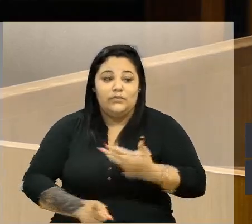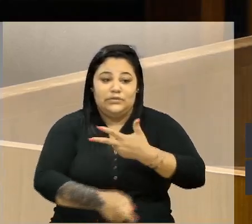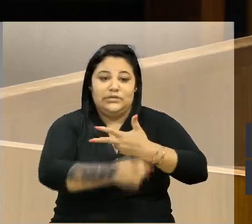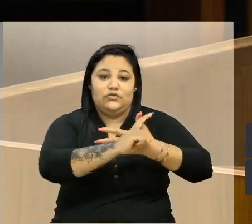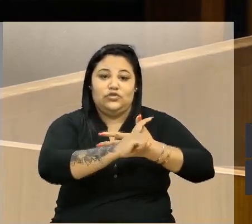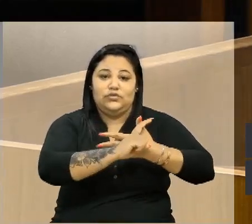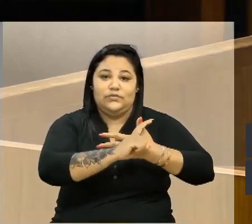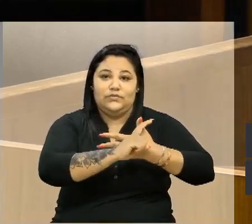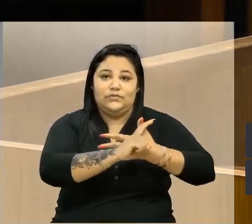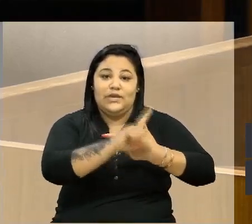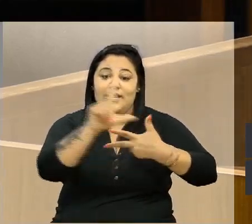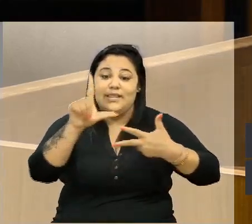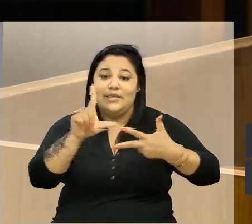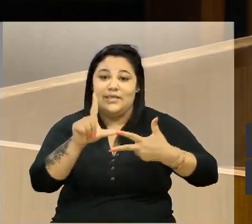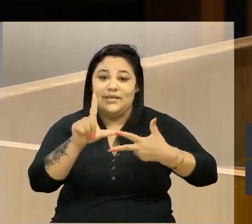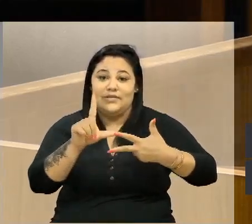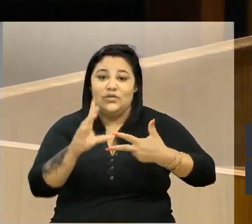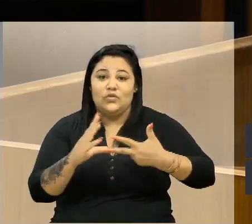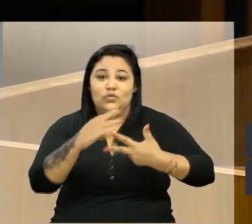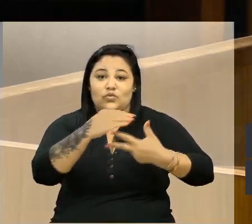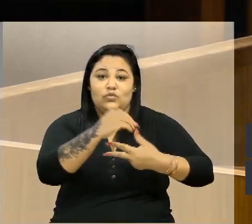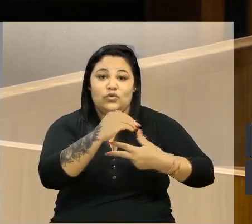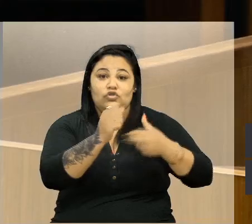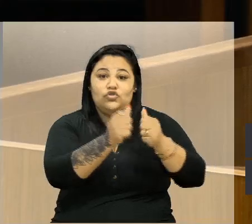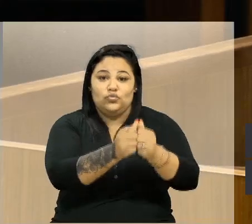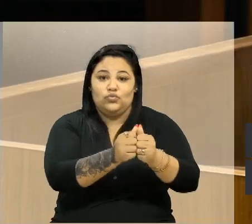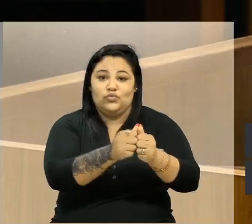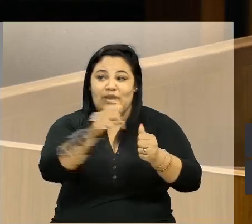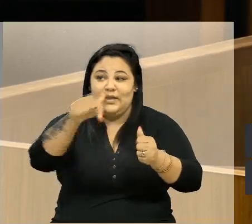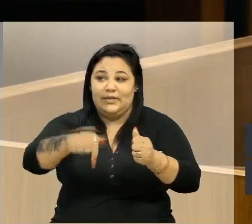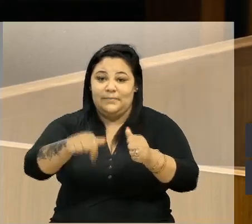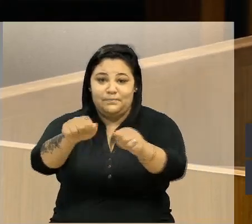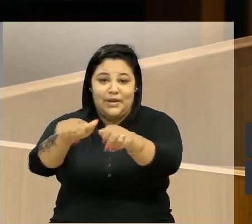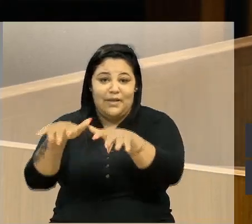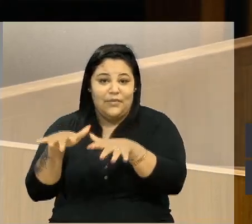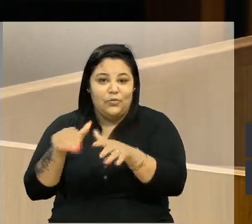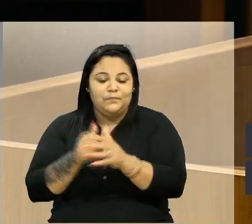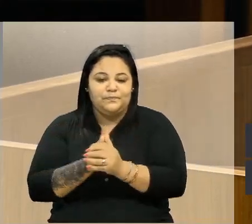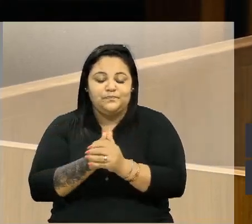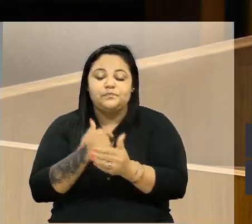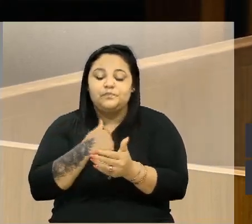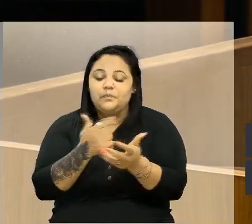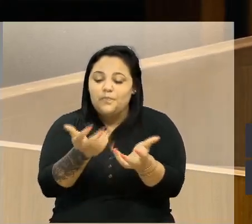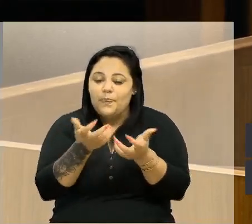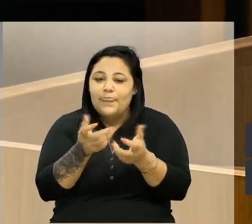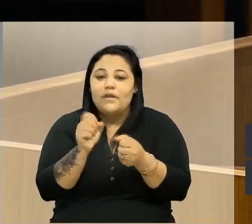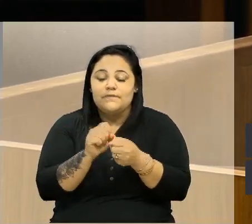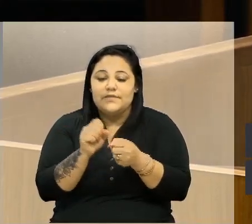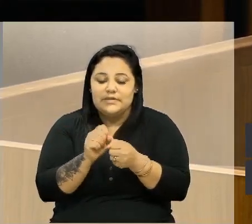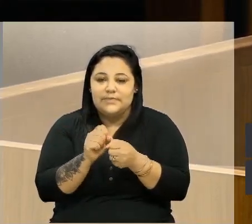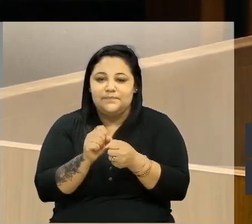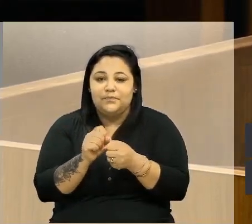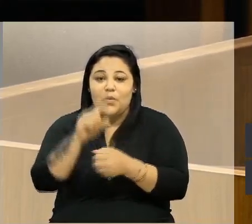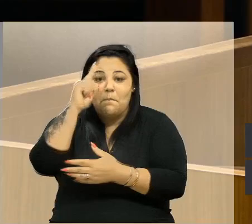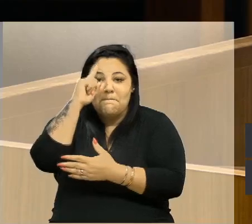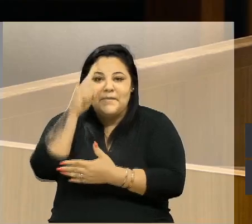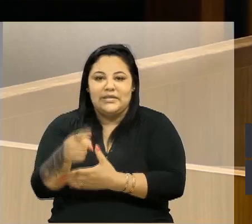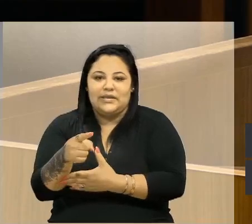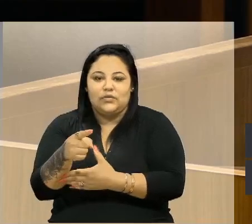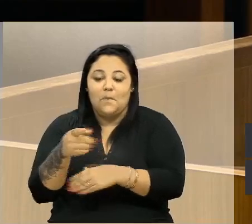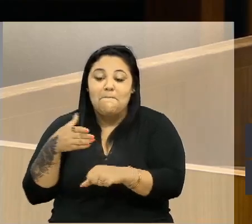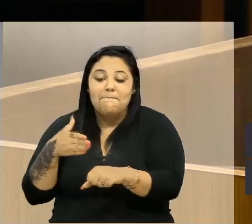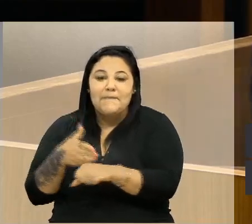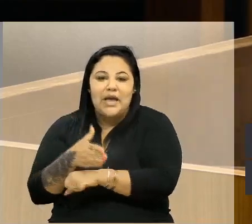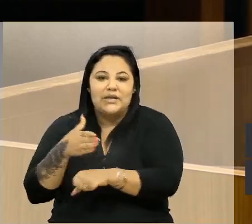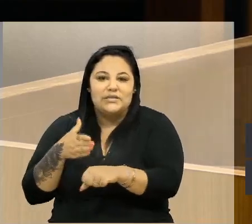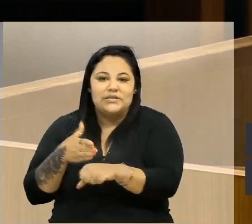mas legislar aqui no nosso parlamento. Então, eu quero fazer um mandato que seja